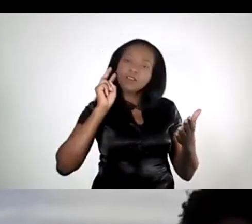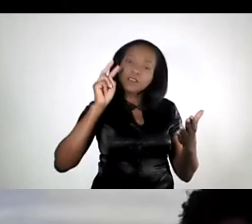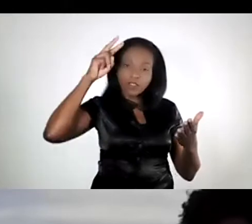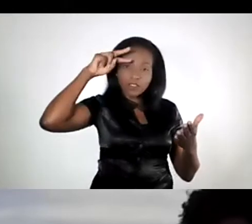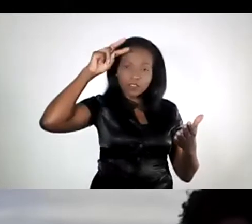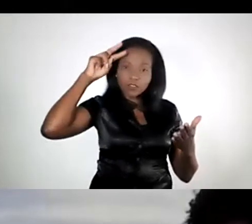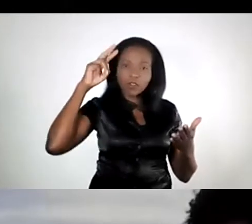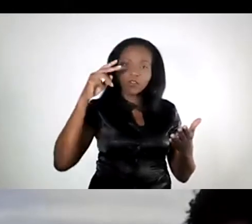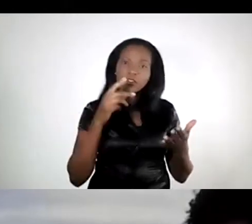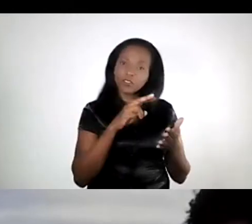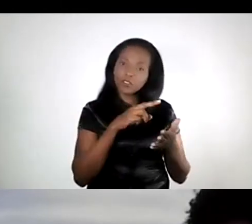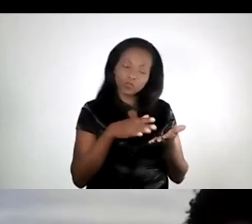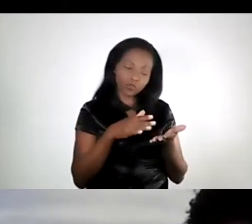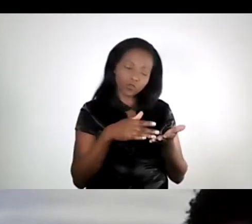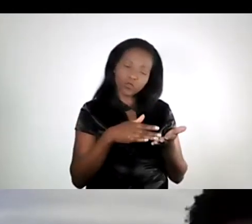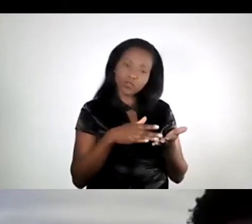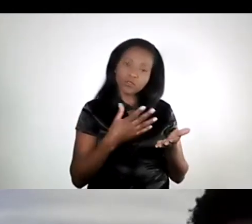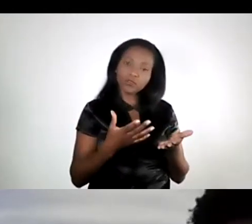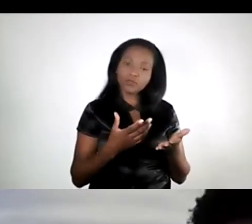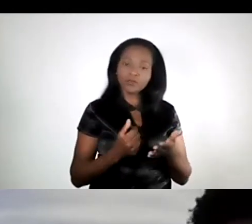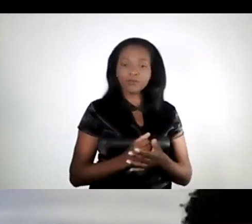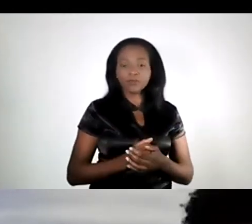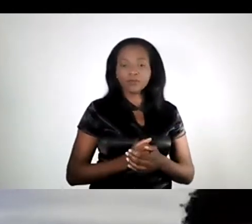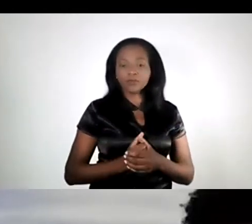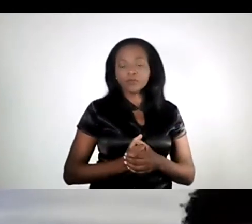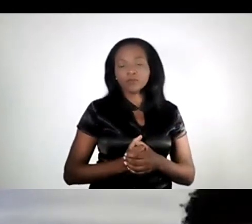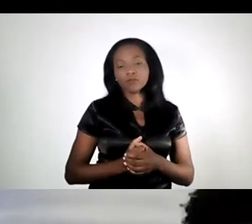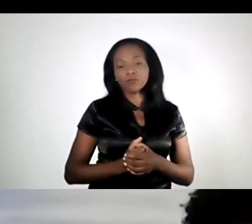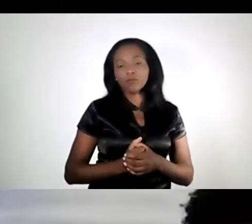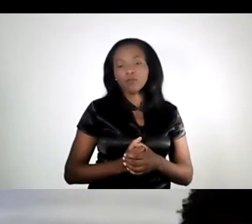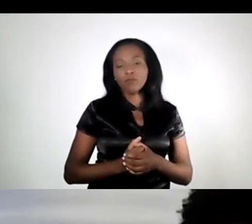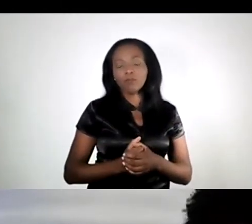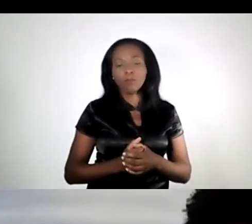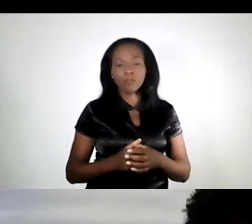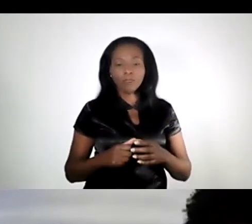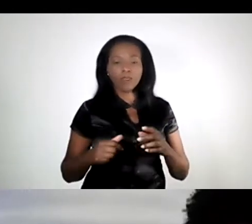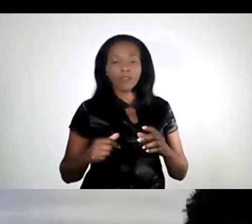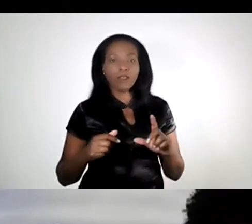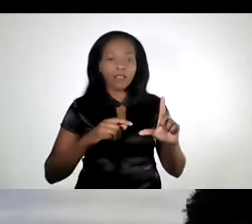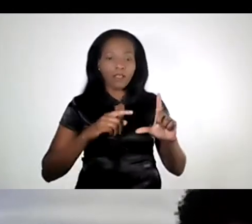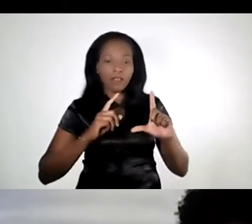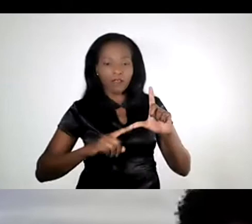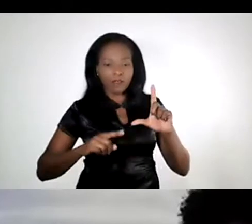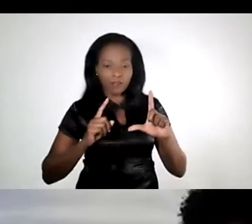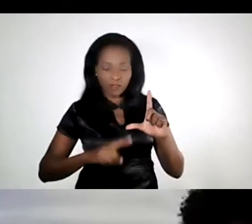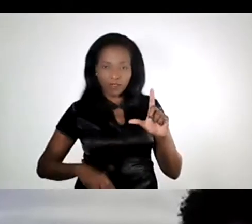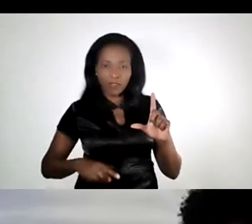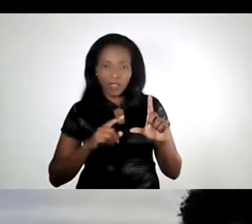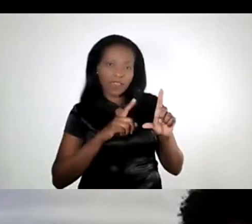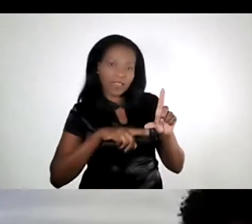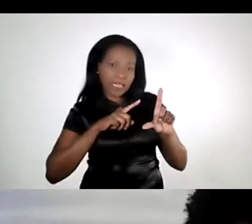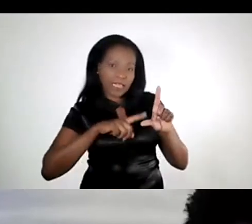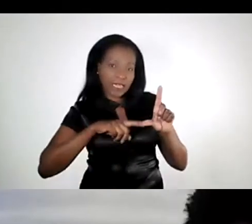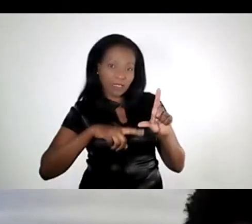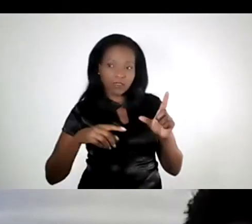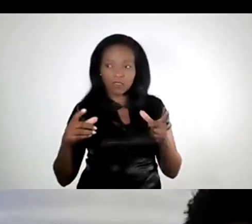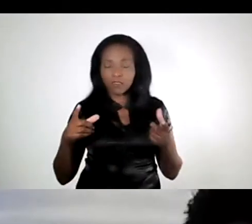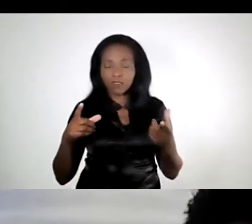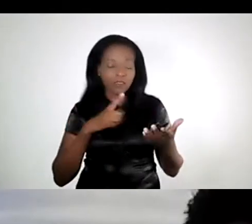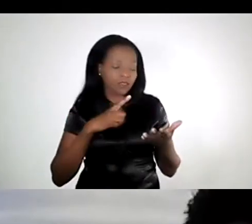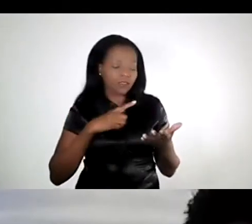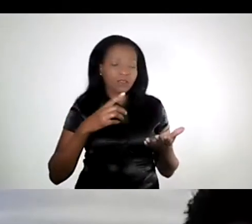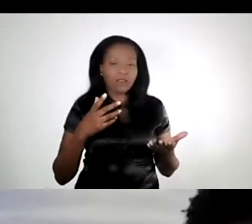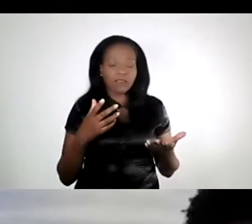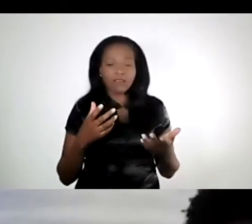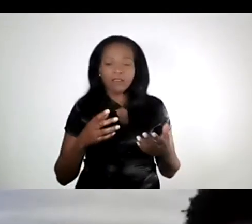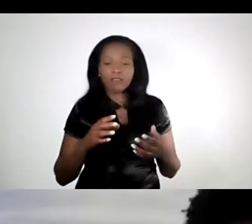livro. Aquele que tem a letra, né, no sentido escrito, mas principalmente